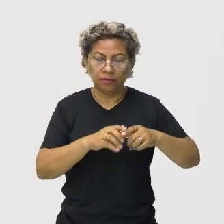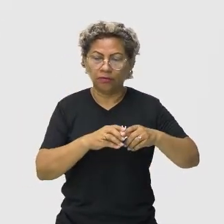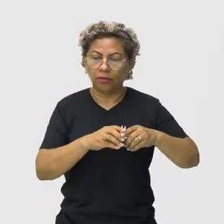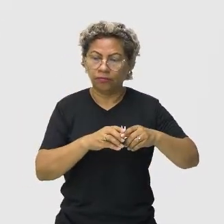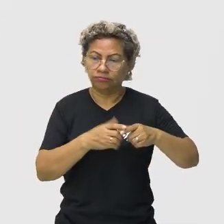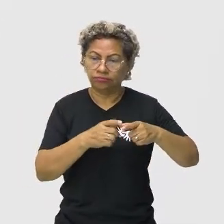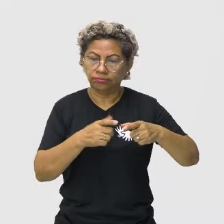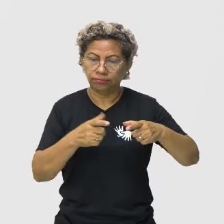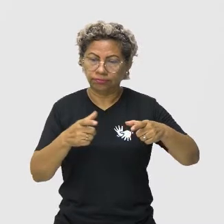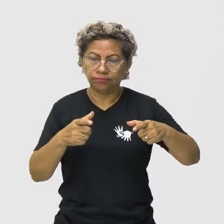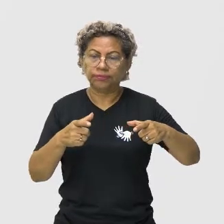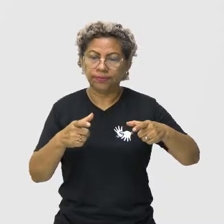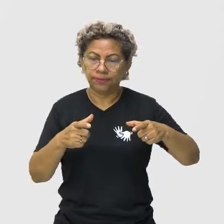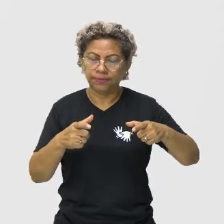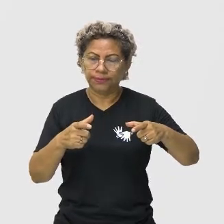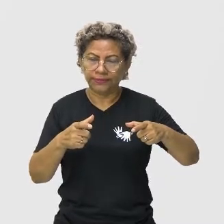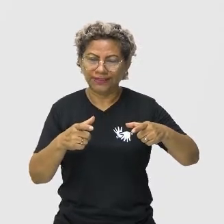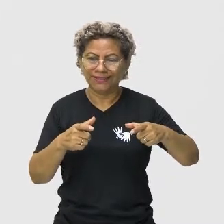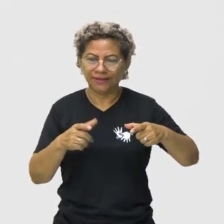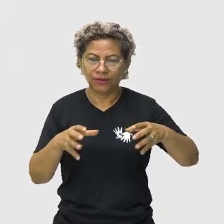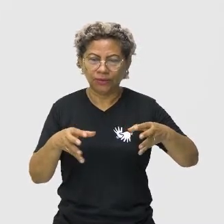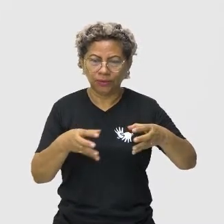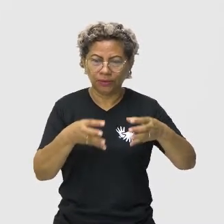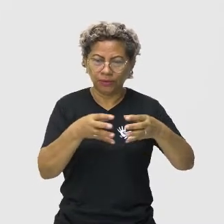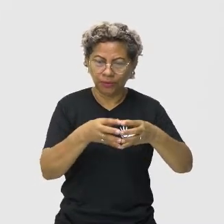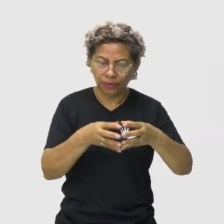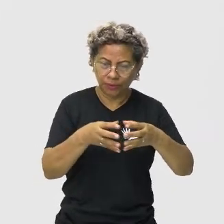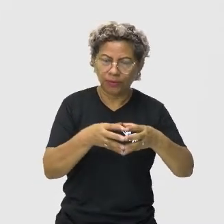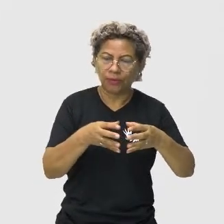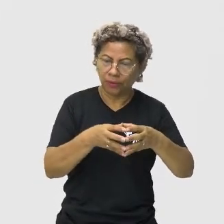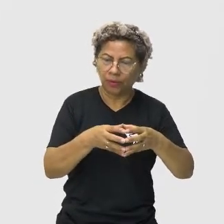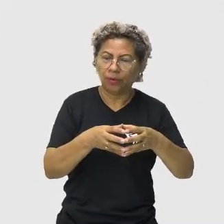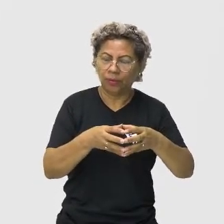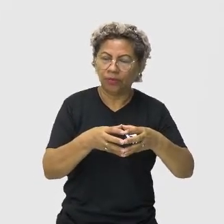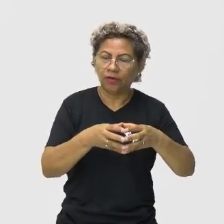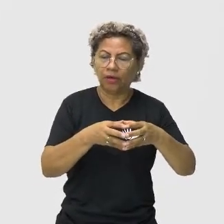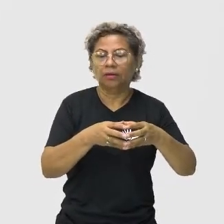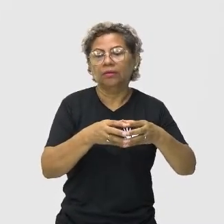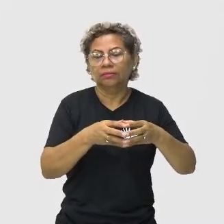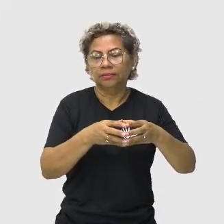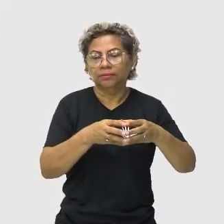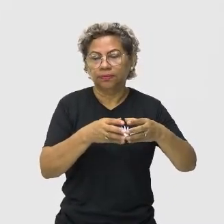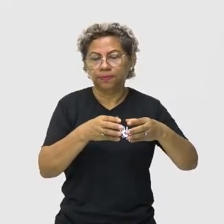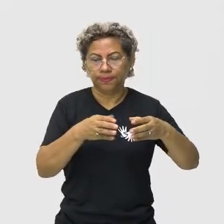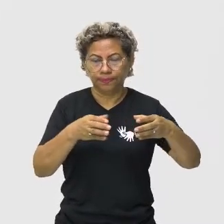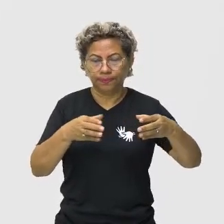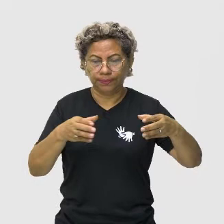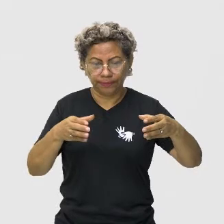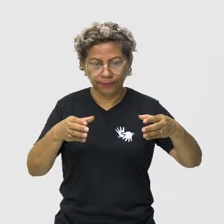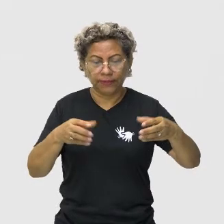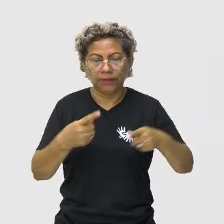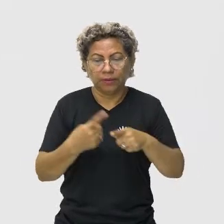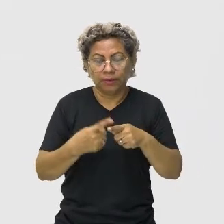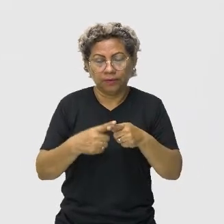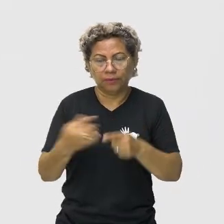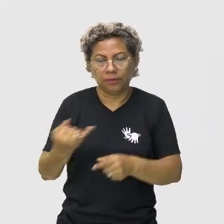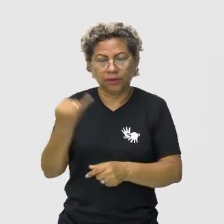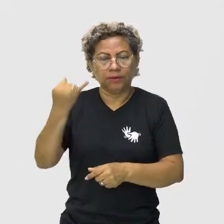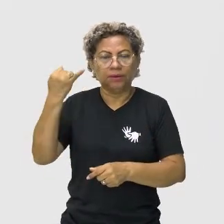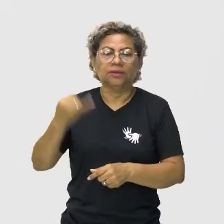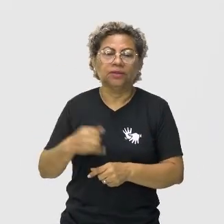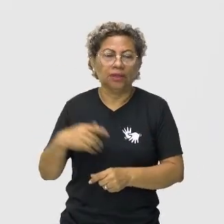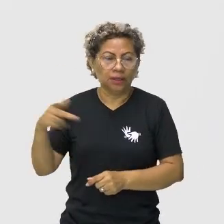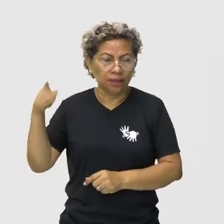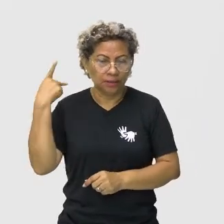dar origem a quê? A União Europeia atualmente, tá? Tanto no ponto de vista político e